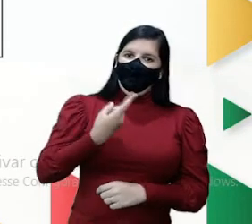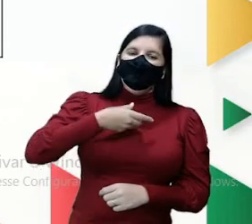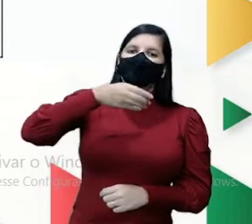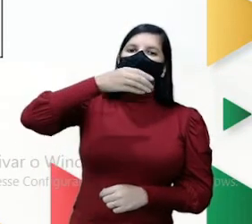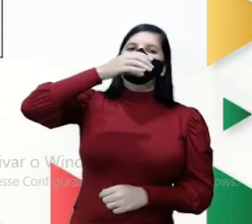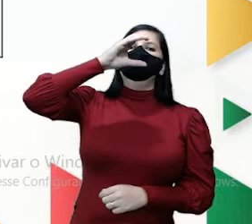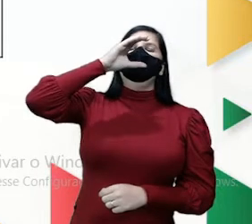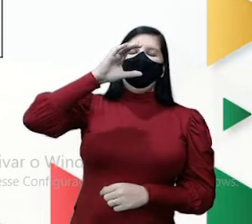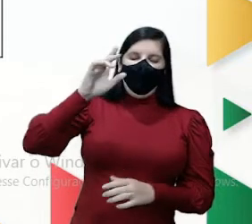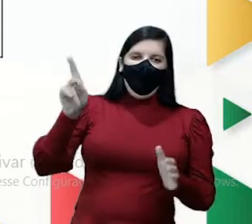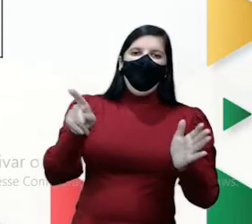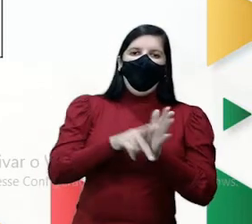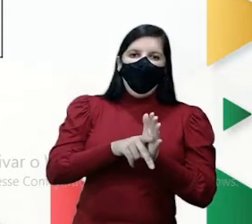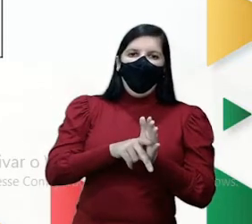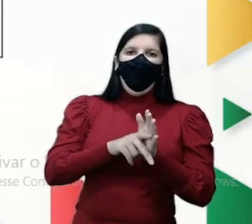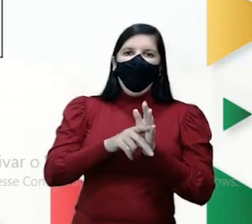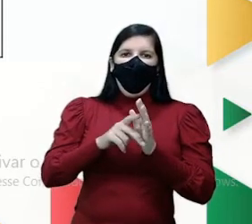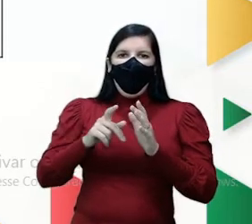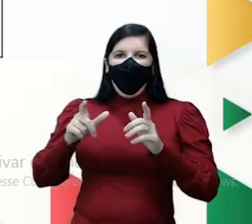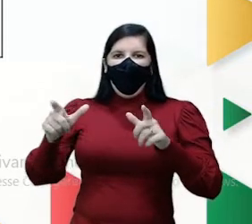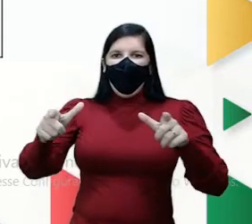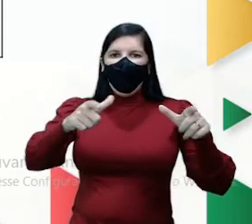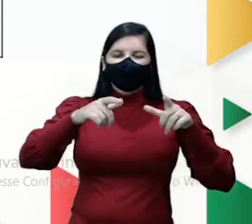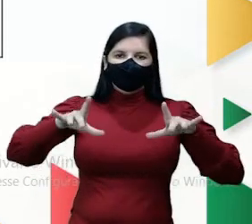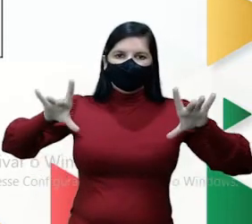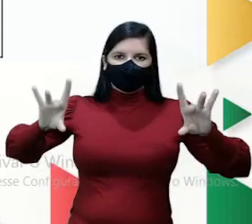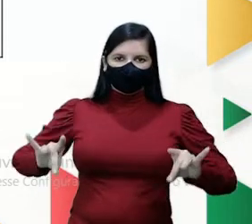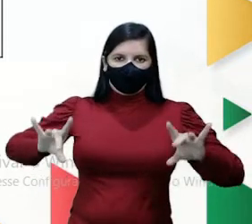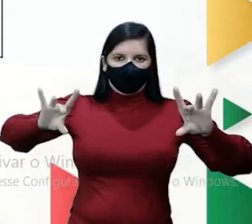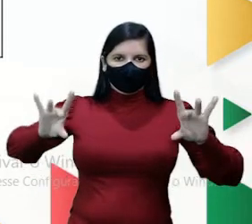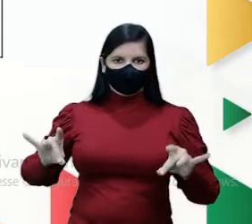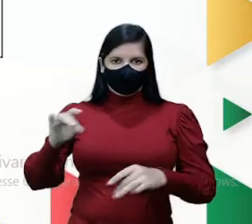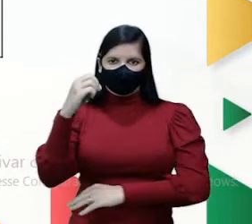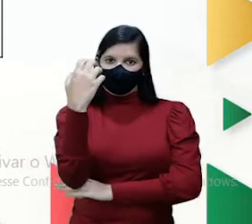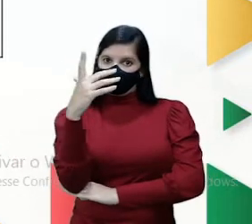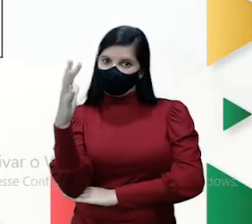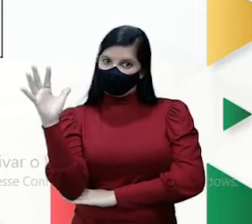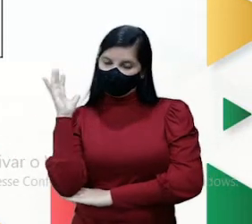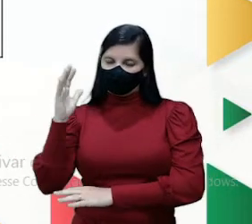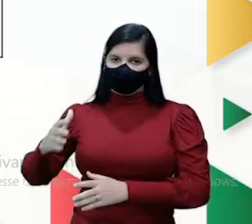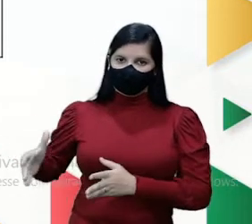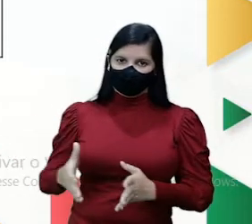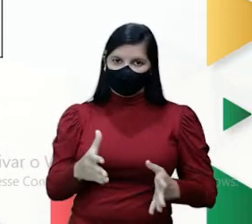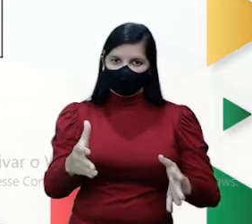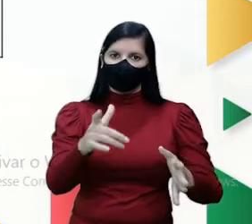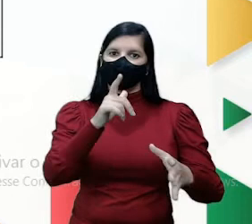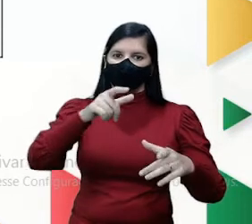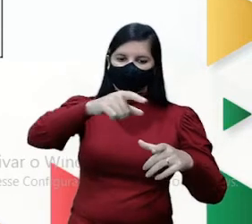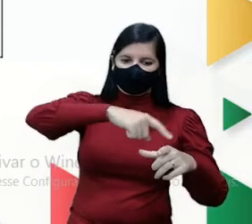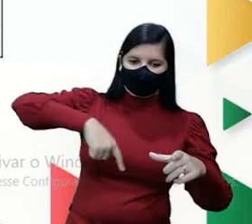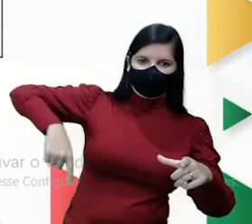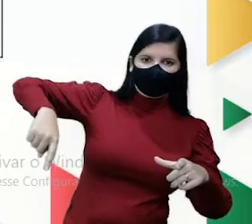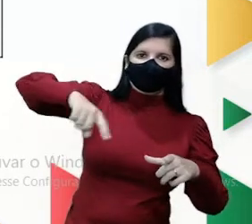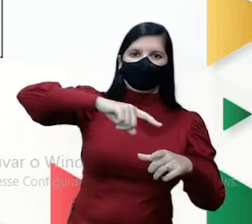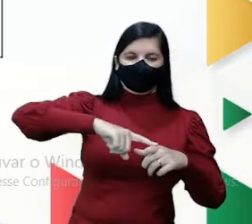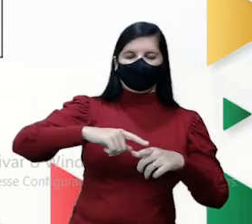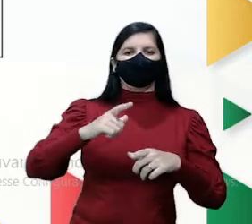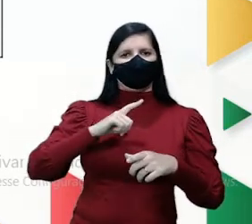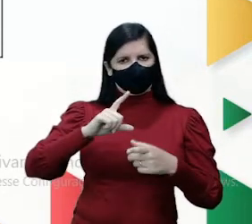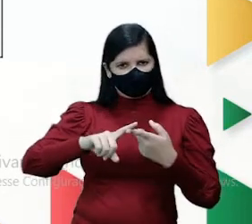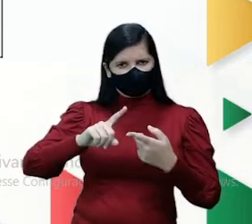está presente aí em mananciais. Ou seja, rios, lagos ou também em